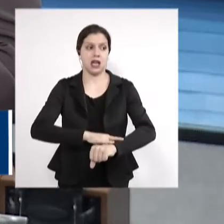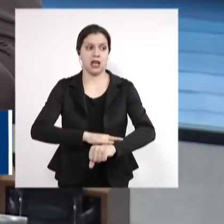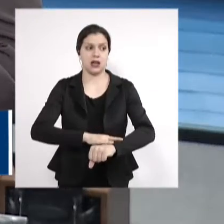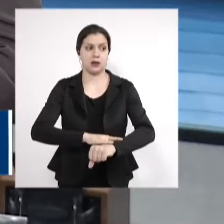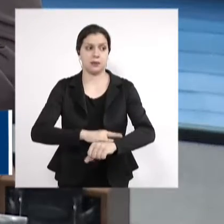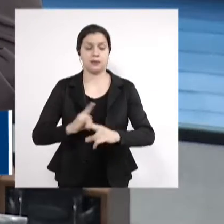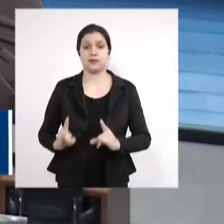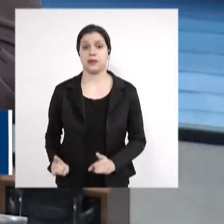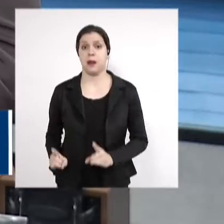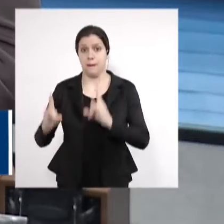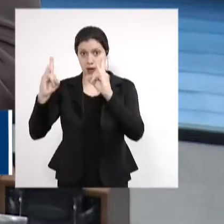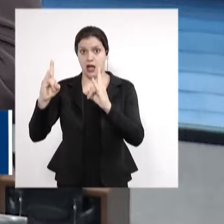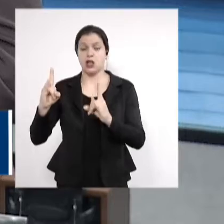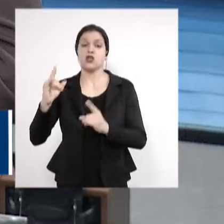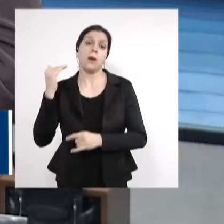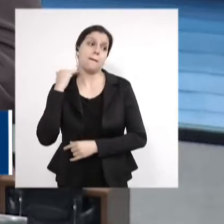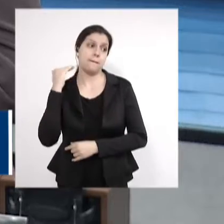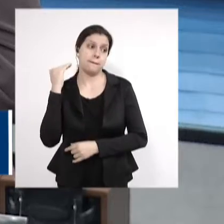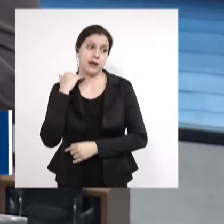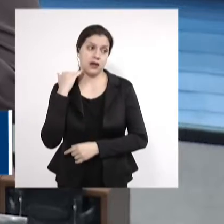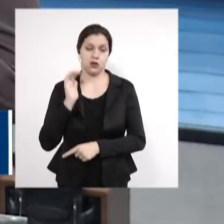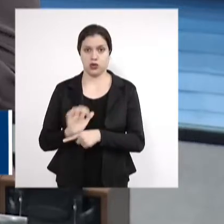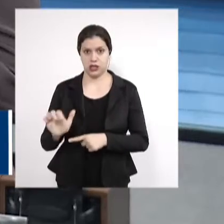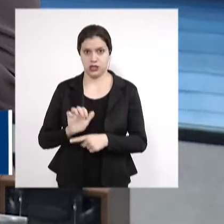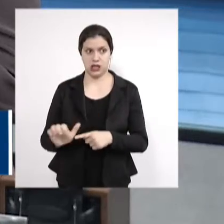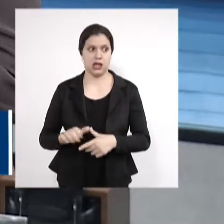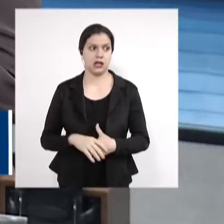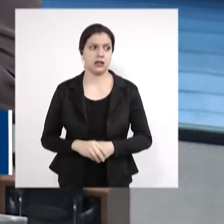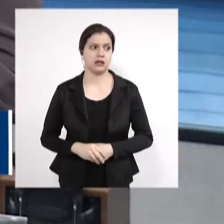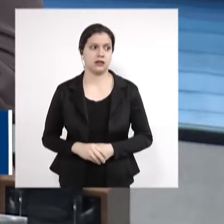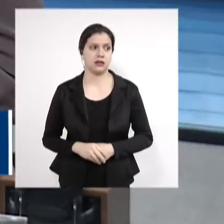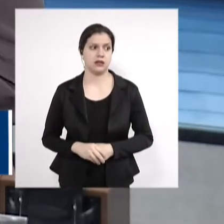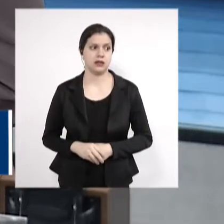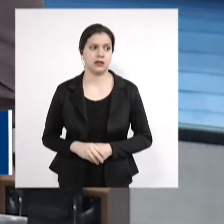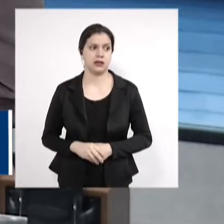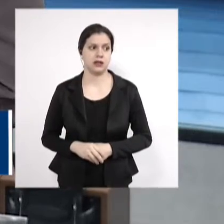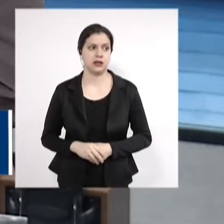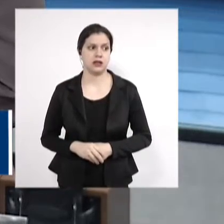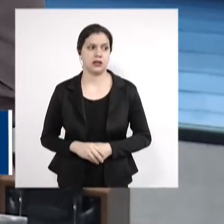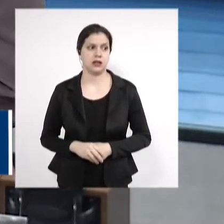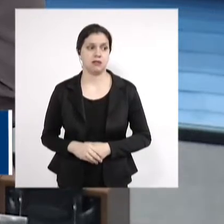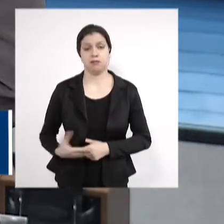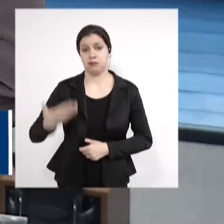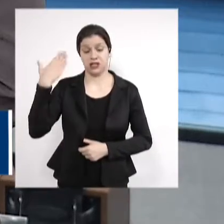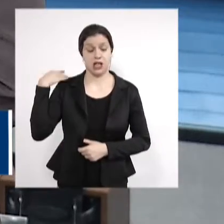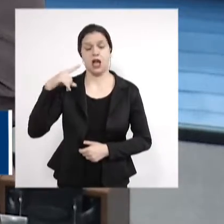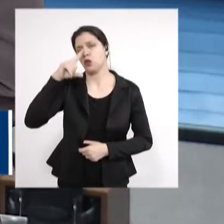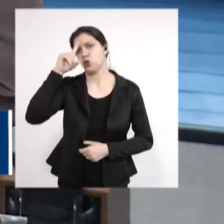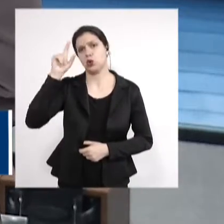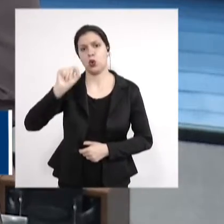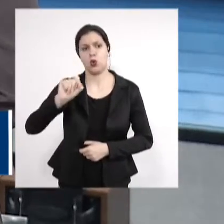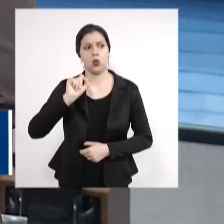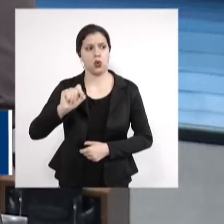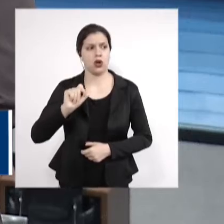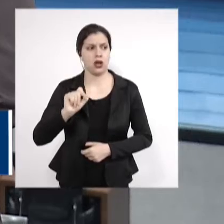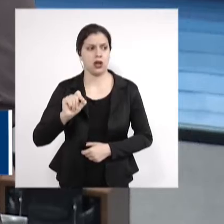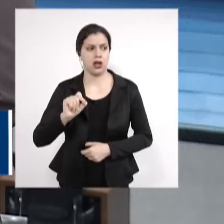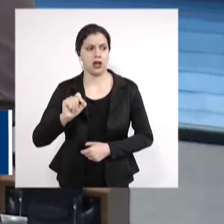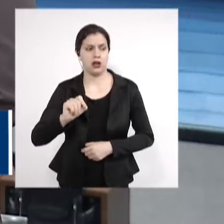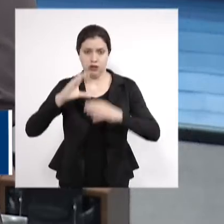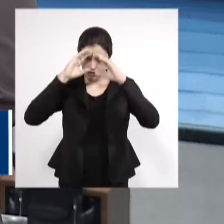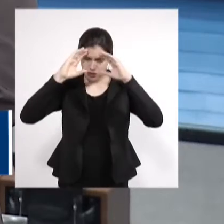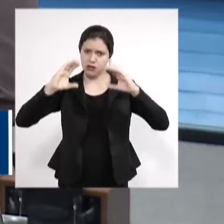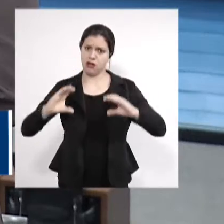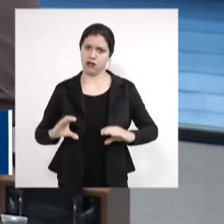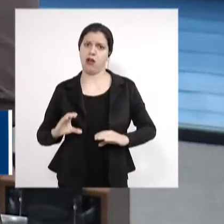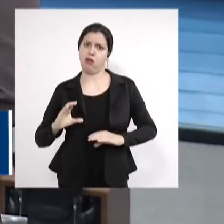banheiros em prédios de bancos no Estado. Na época, a ideia era realmente oferecer conforto ao